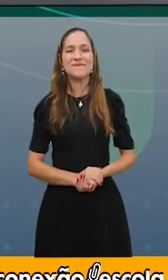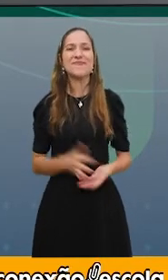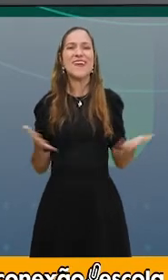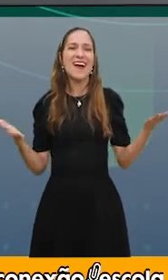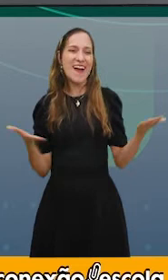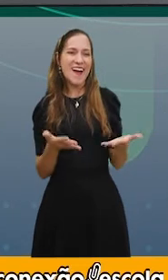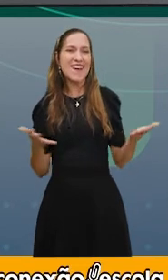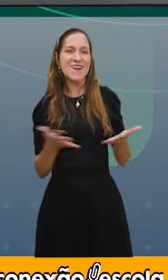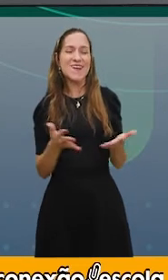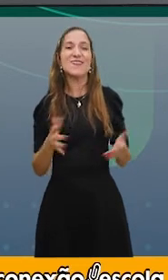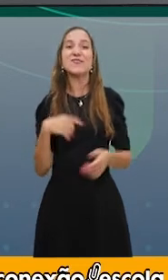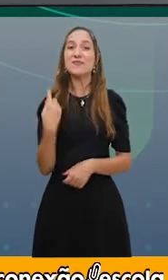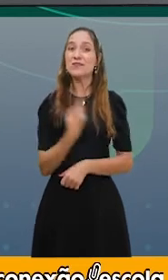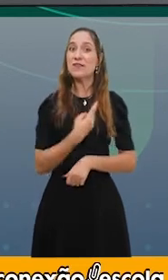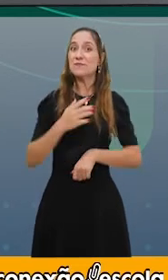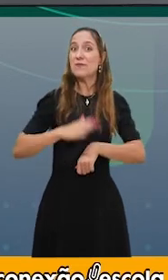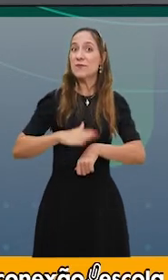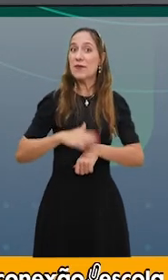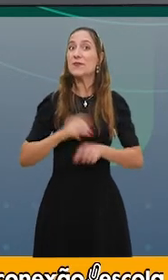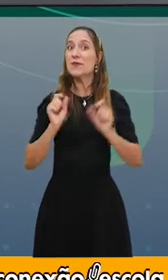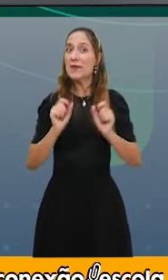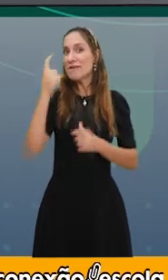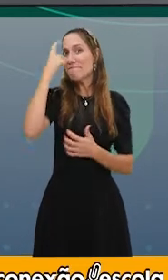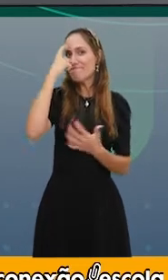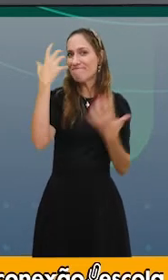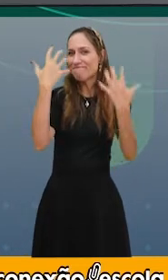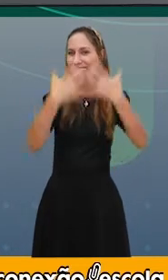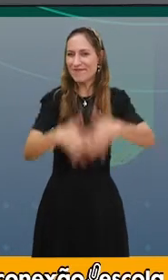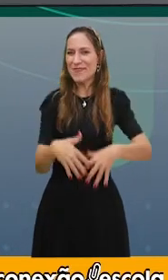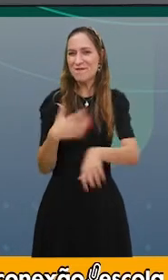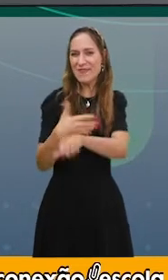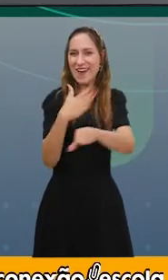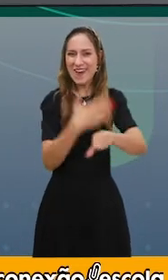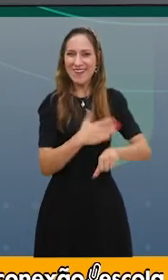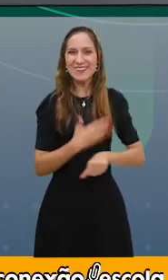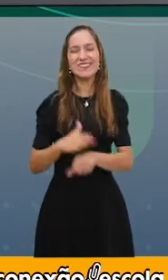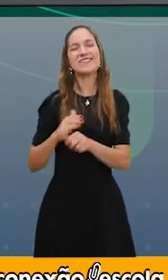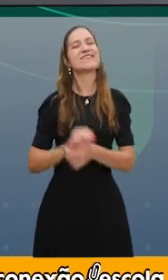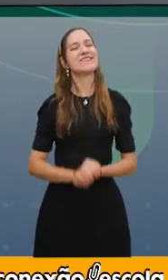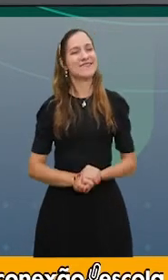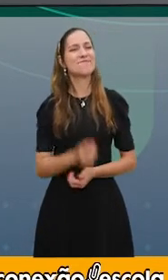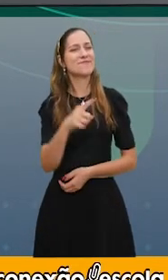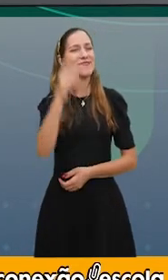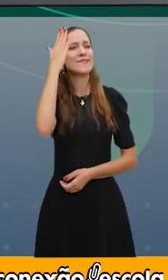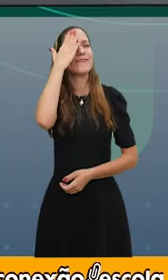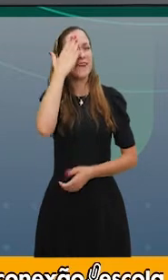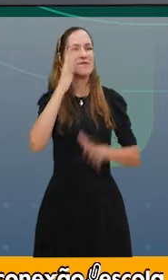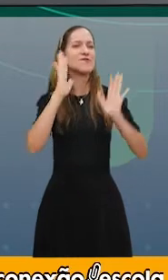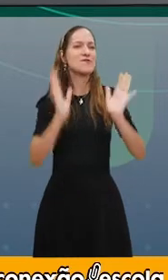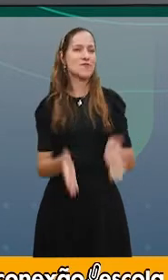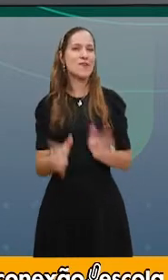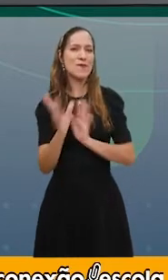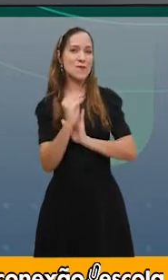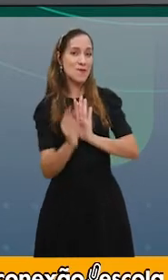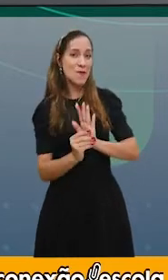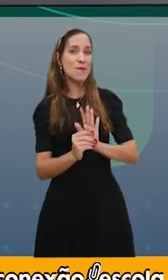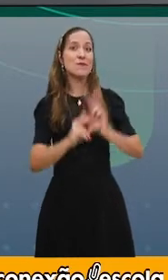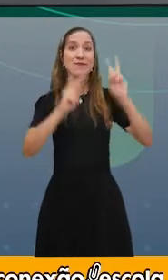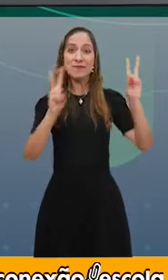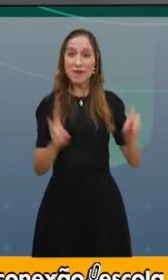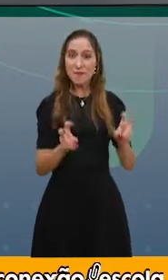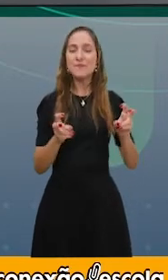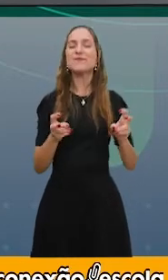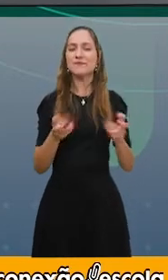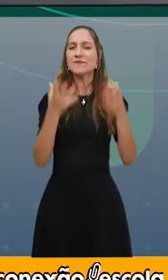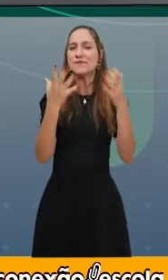responder? Chegou agora o momento da nossa ação reflexiva. Agora que você sabe